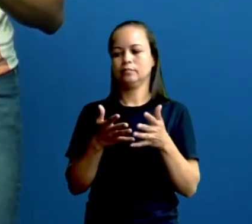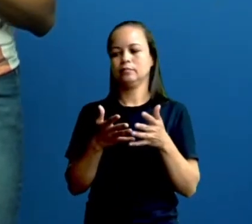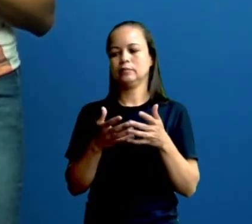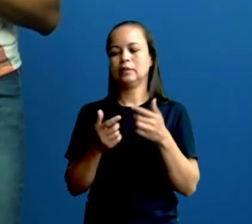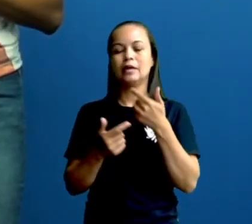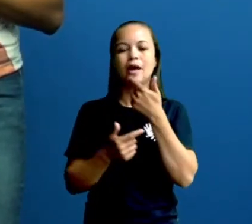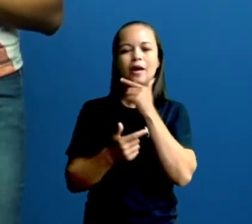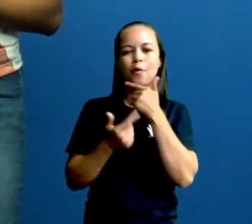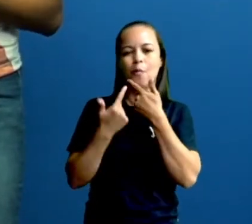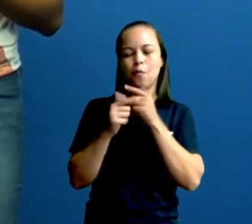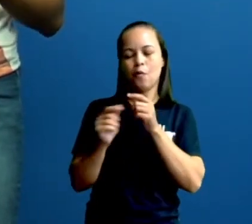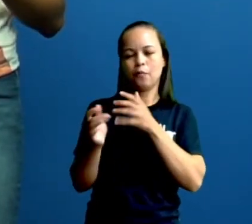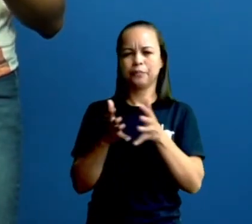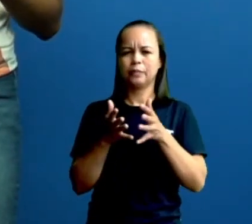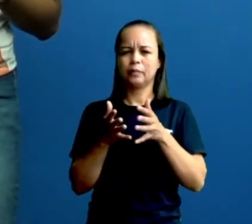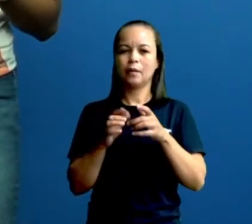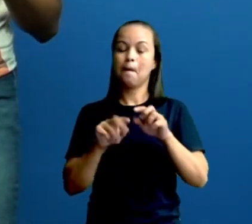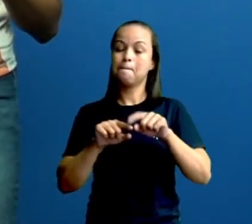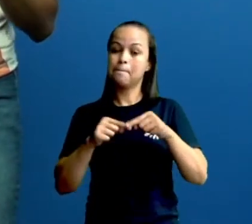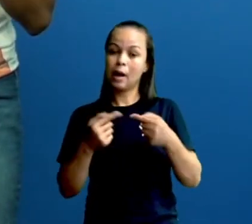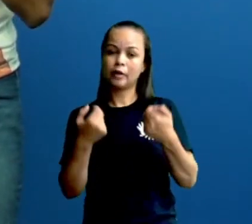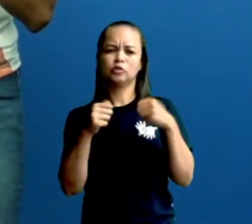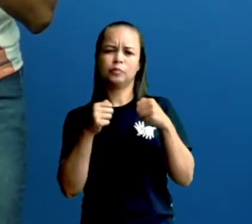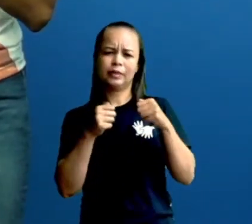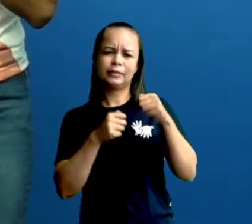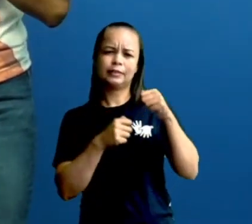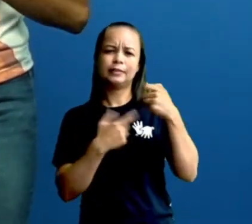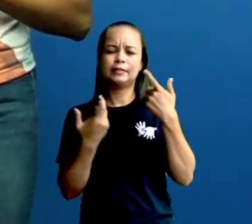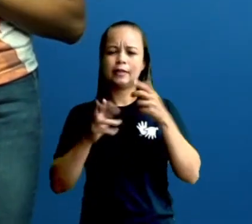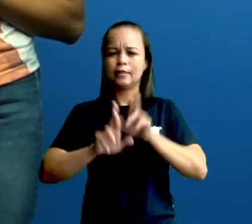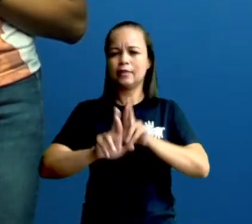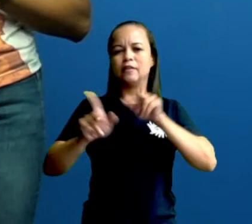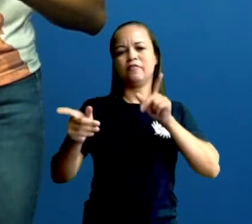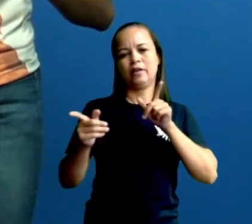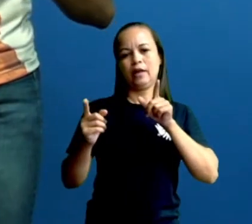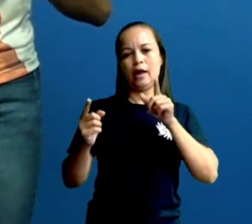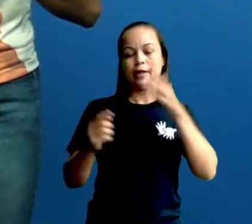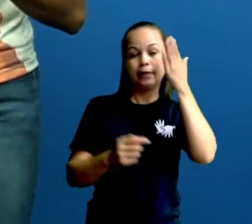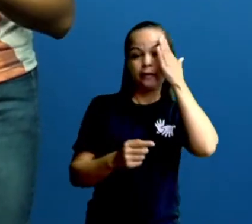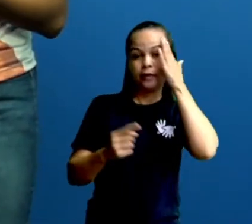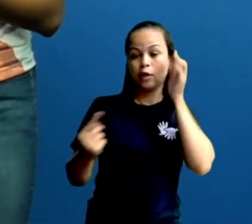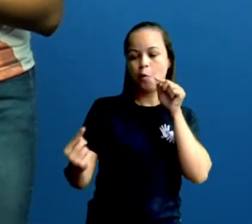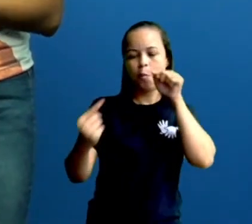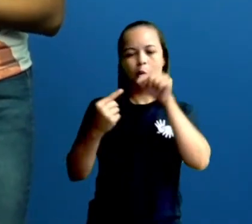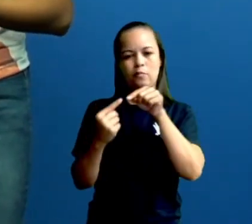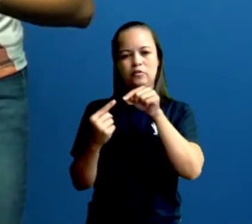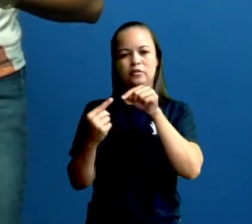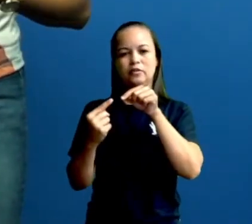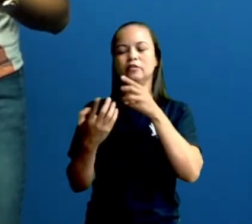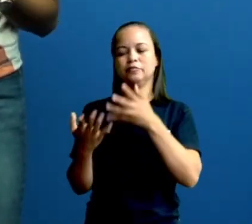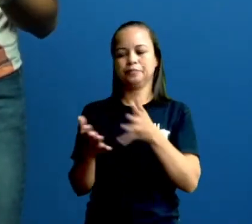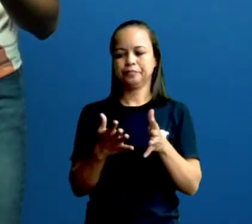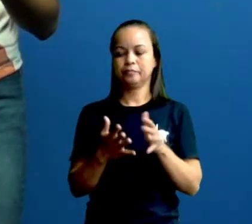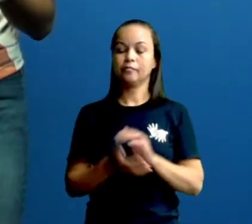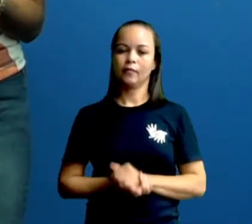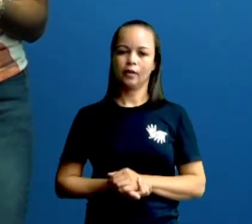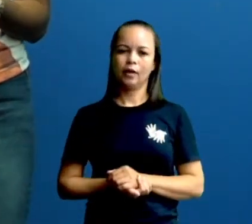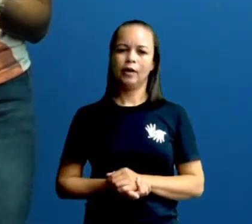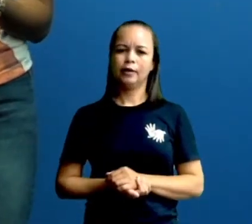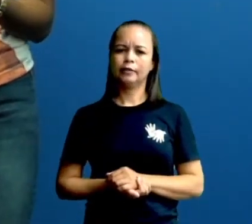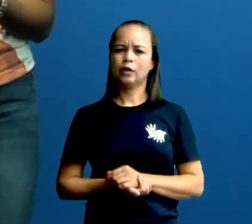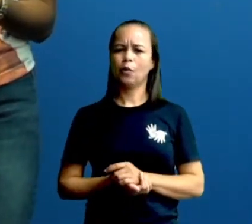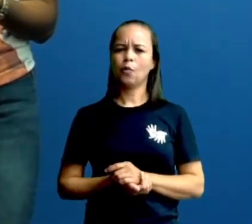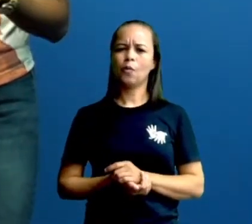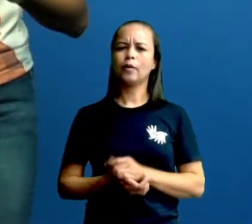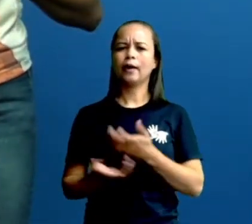necessário saber diferenciá-los e compreender os seus objetivos. Então, cada gênero ele vai passar uma